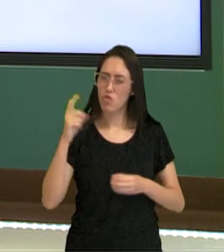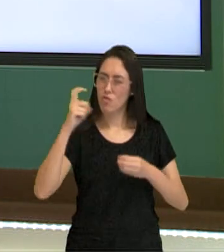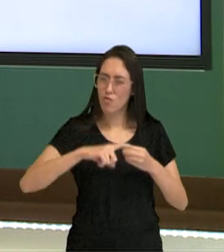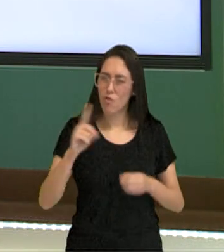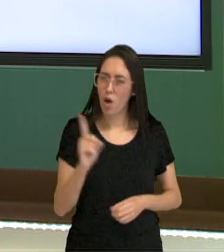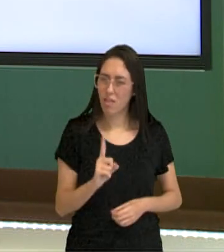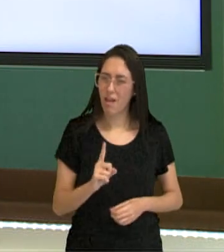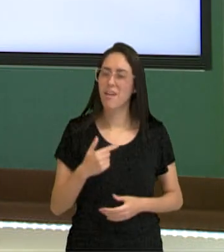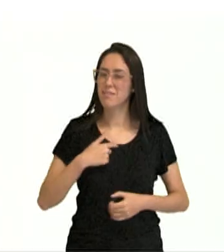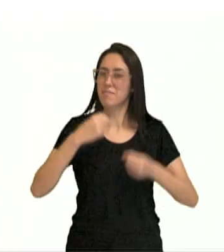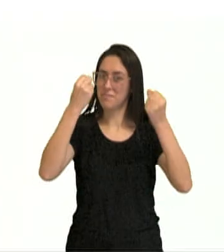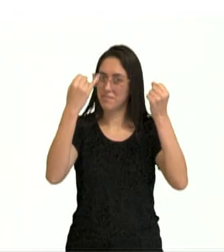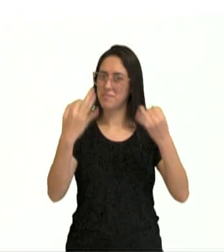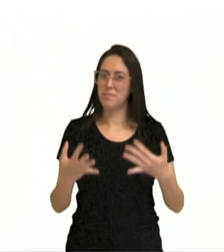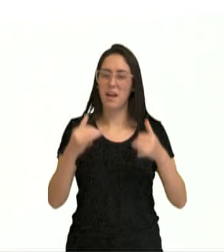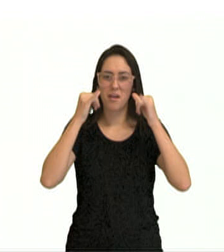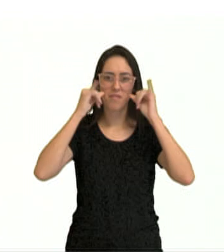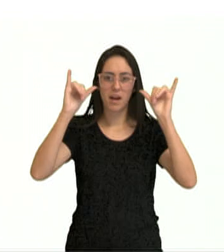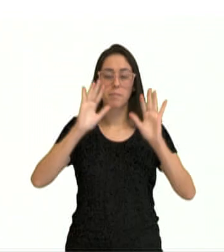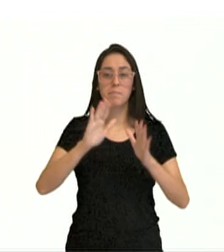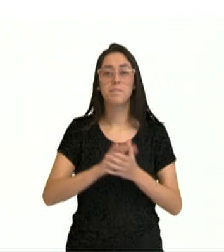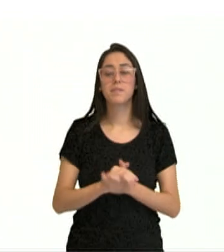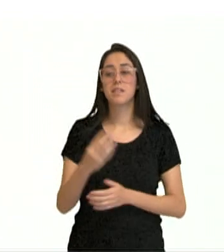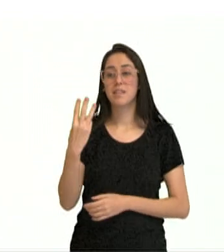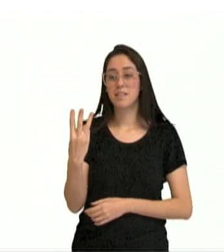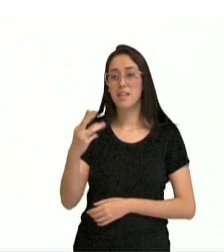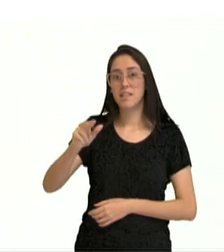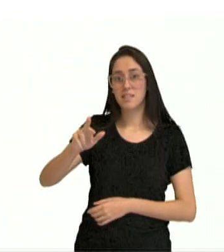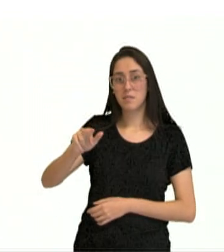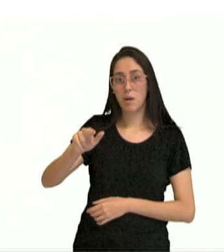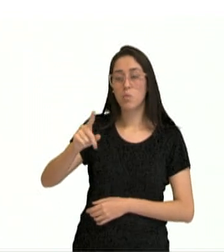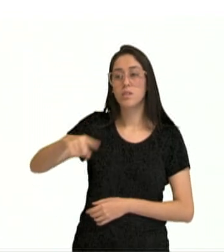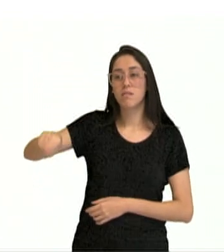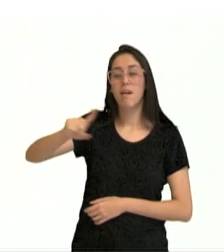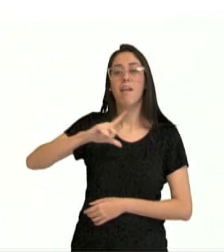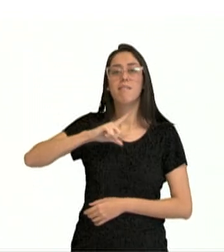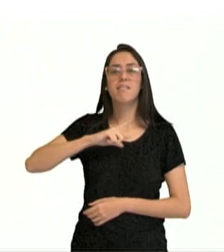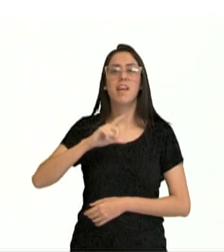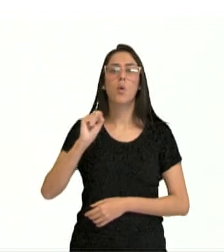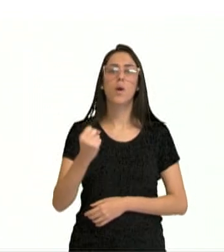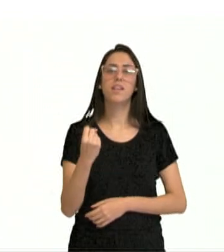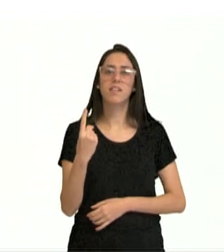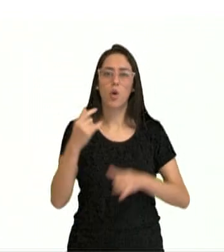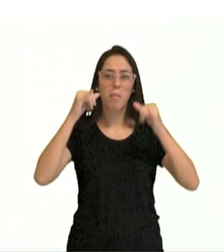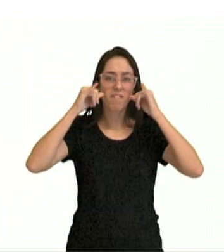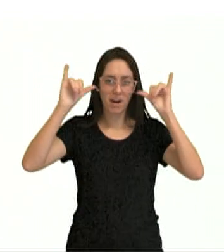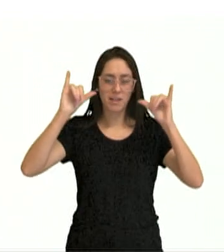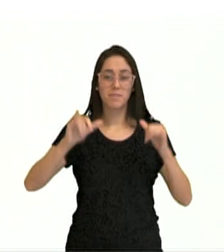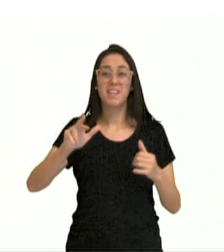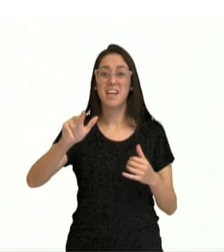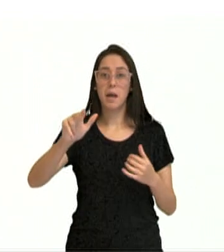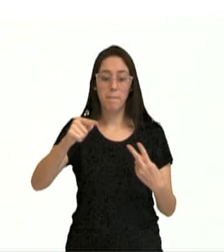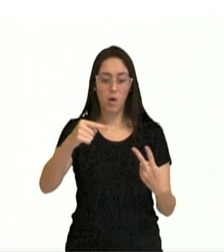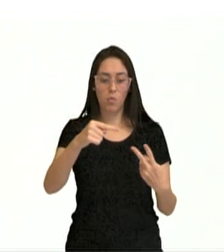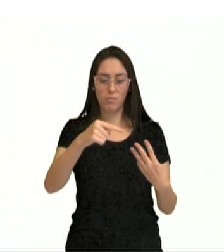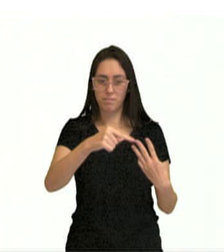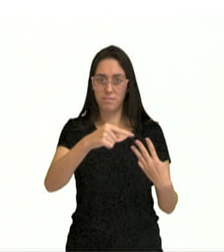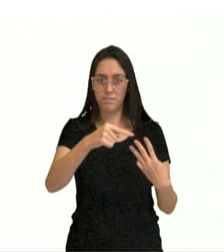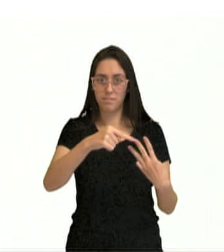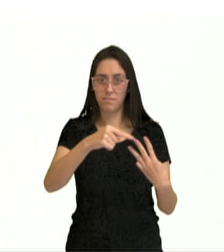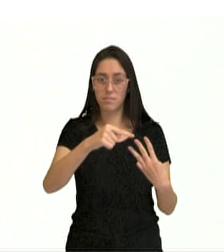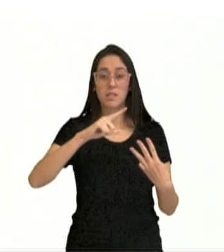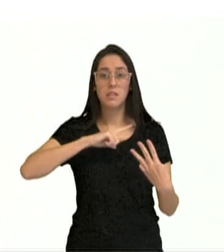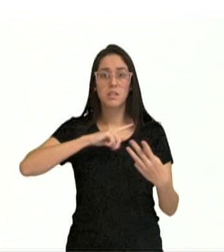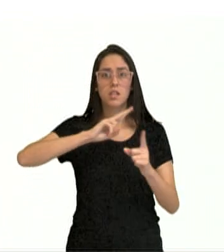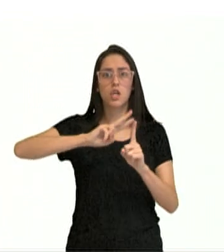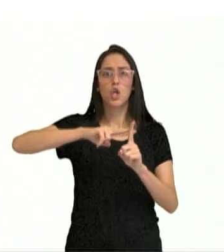Voltei. Três irmãos herdaram 81 vacas. Muito bem. O irmão do meio recebeu o dobro das vacas